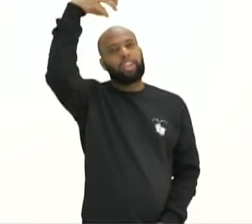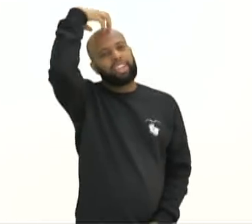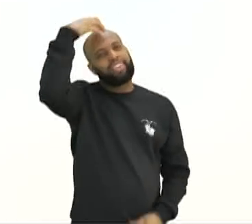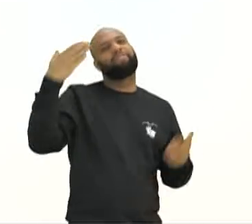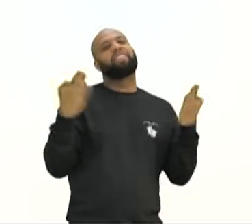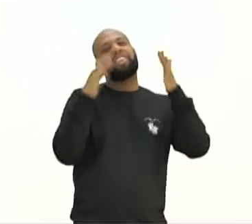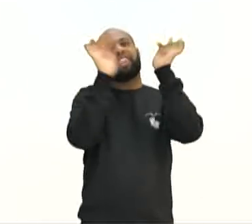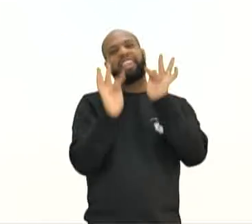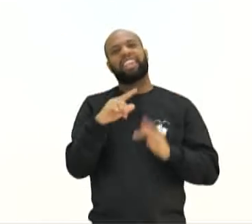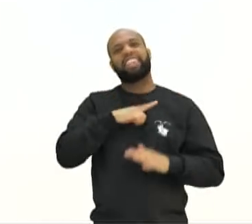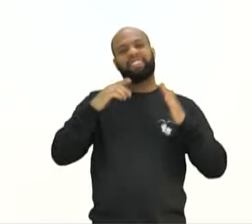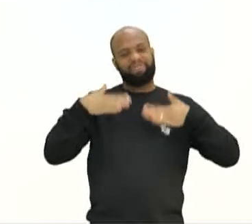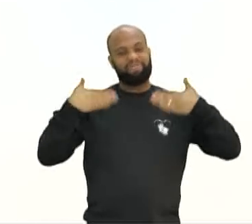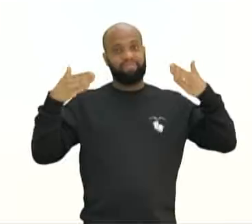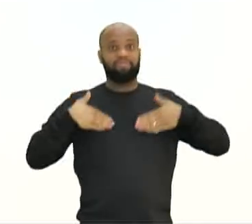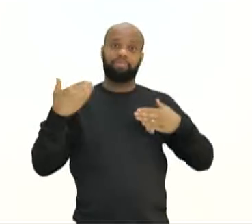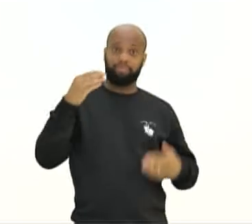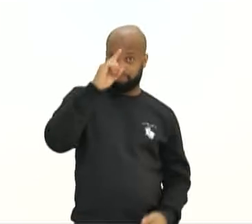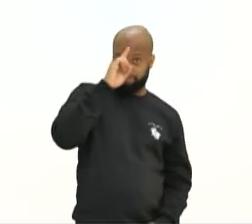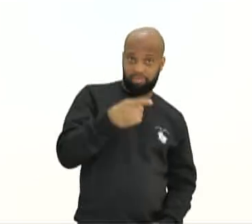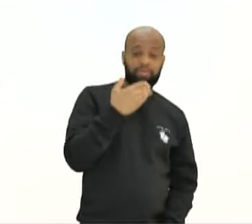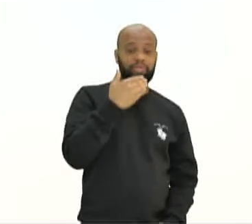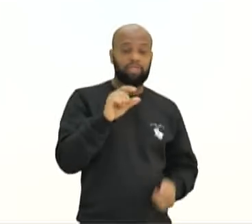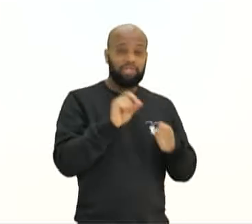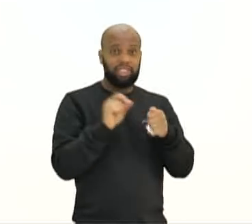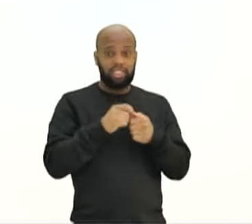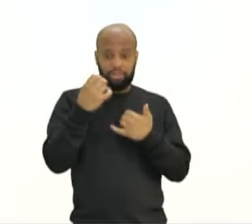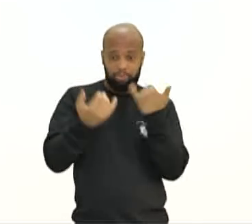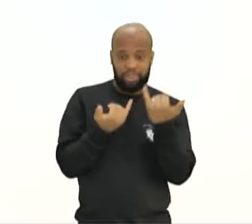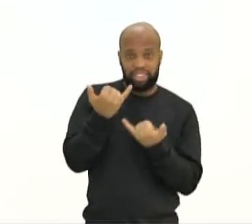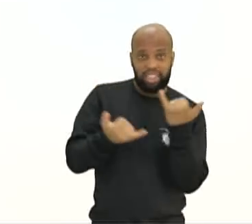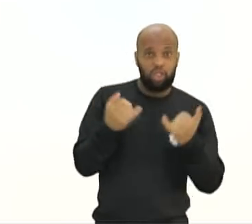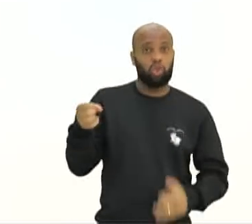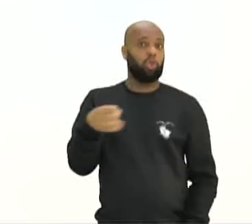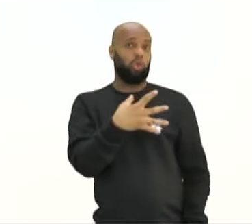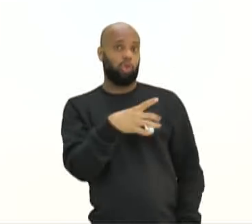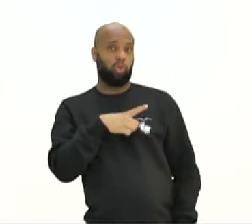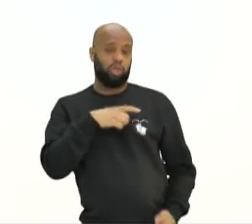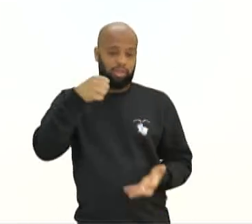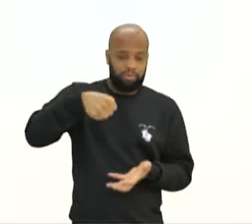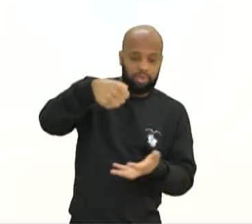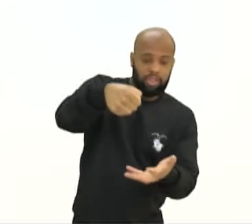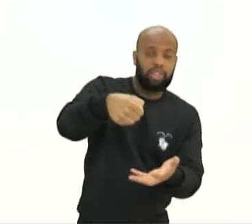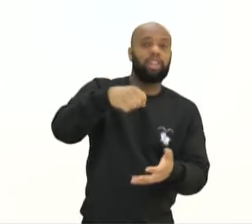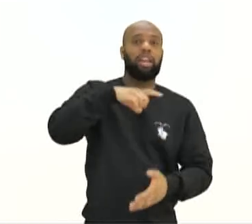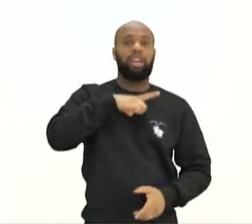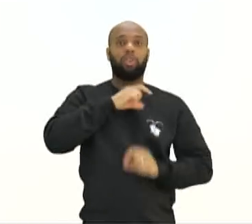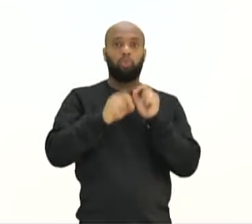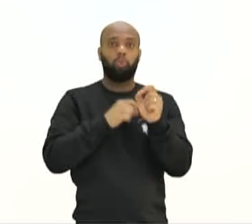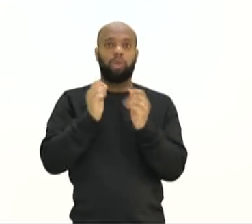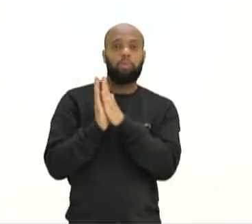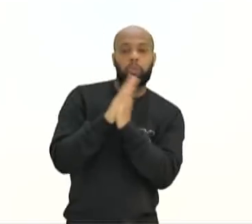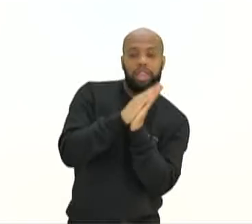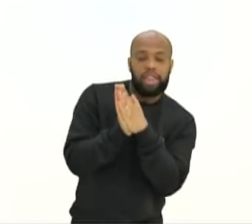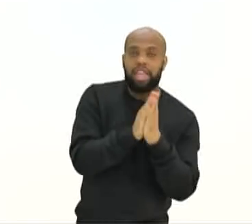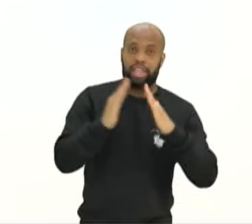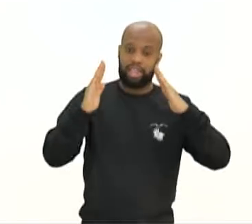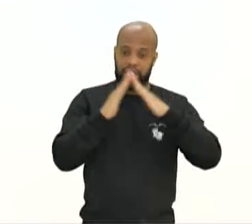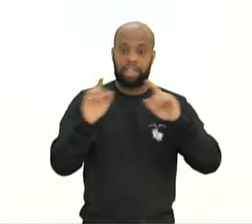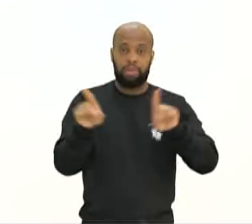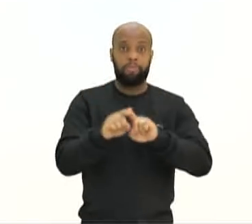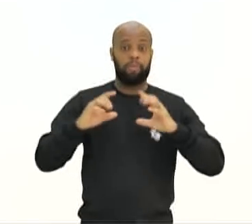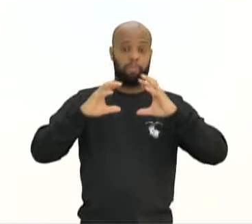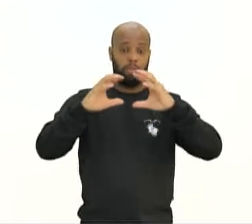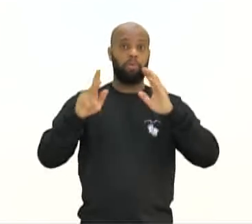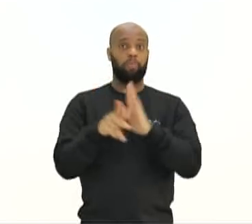alegria, mandou fazer brinquedos novos, que entregou à filha numa cesta. Bichos, bonecas, casinhas e uma bola de